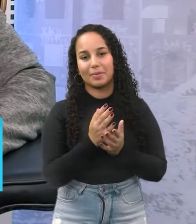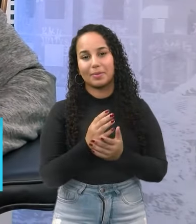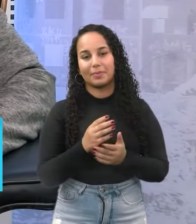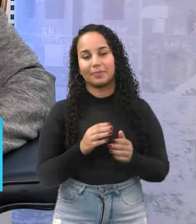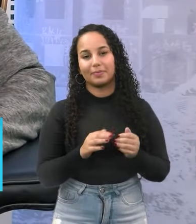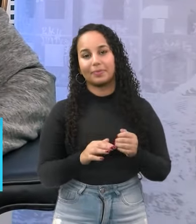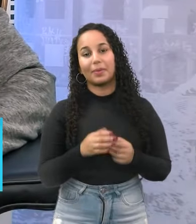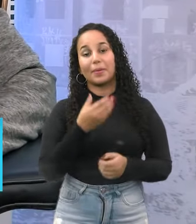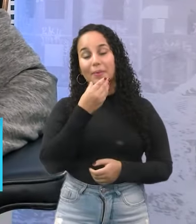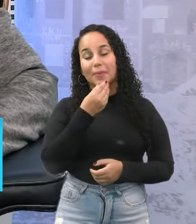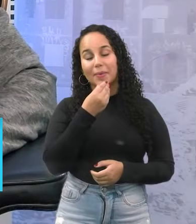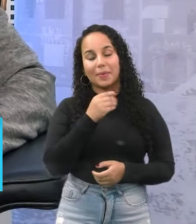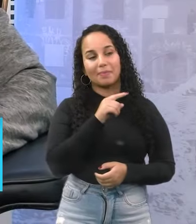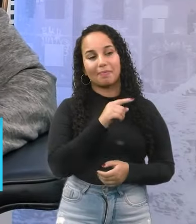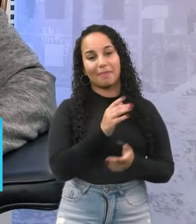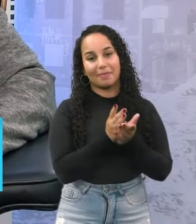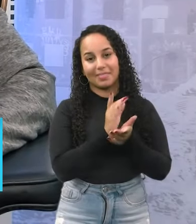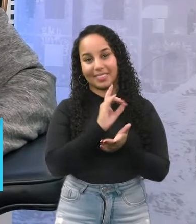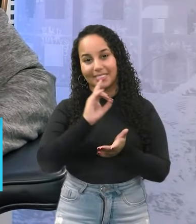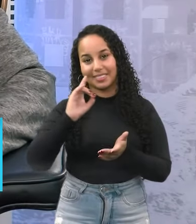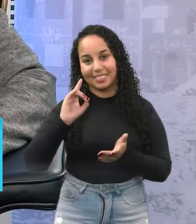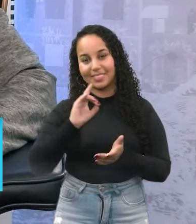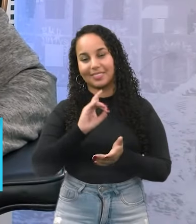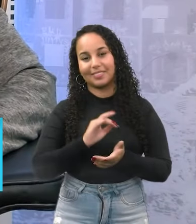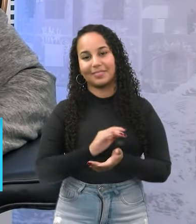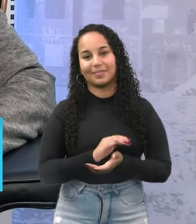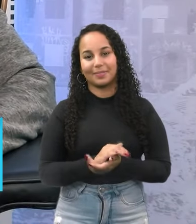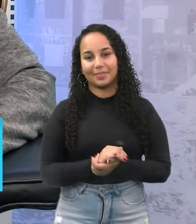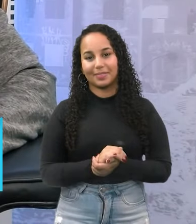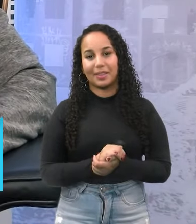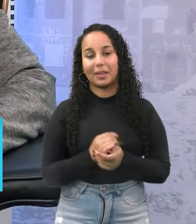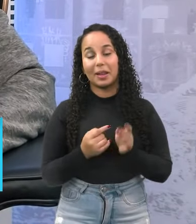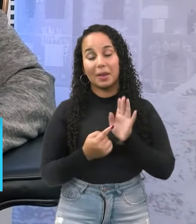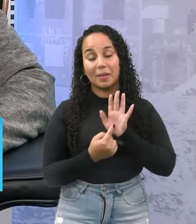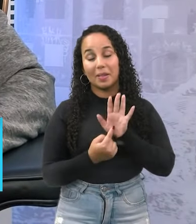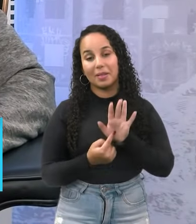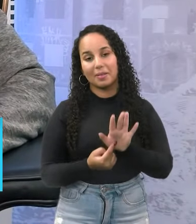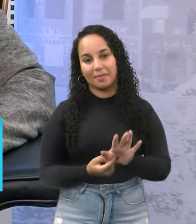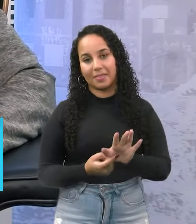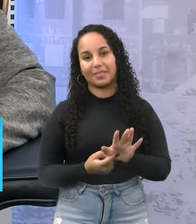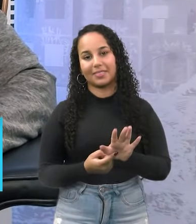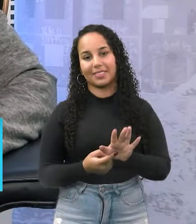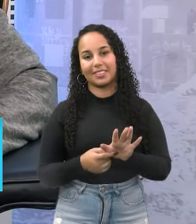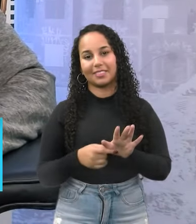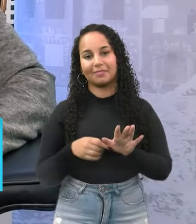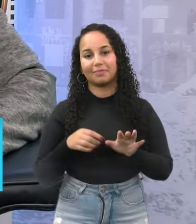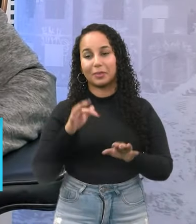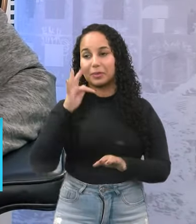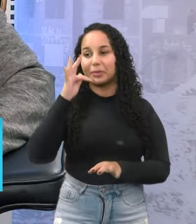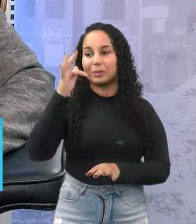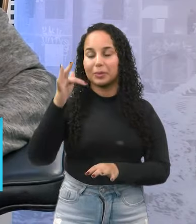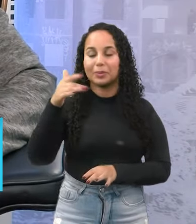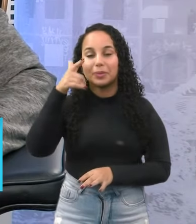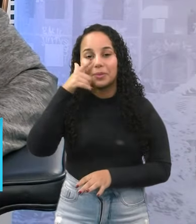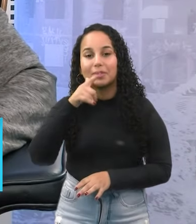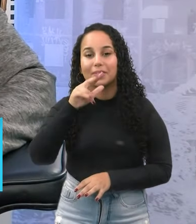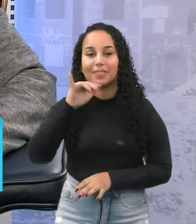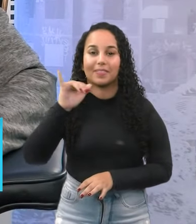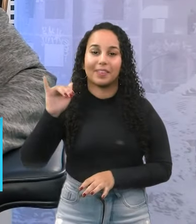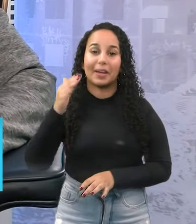Jerusalém, ele dá essa direção para nós de que vai haver uma recompensa. E sabemos da história de Jó, capítulo